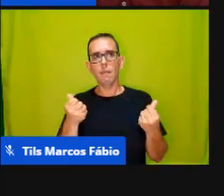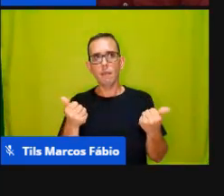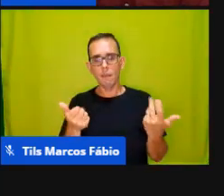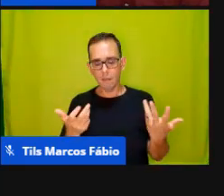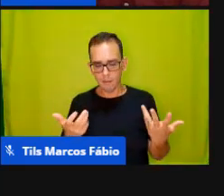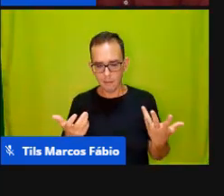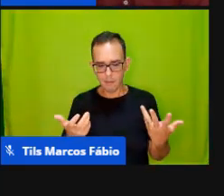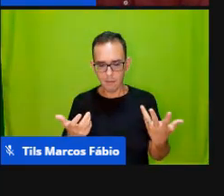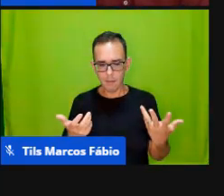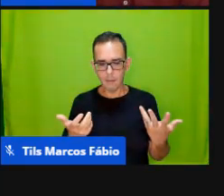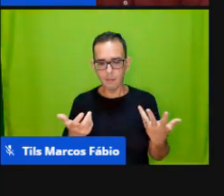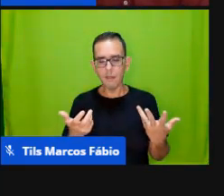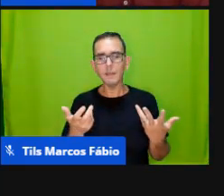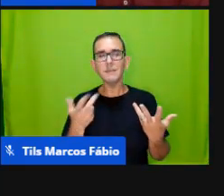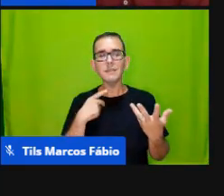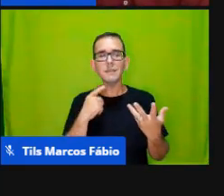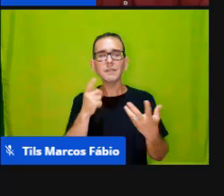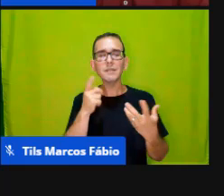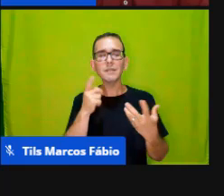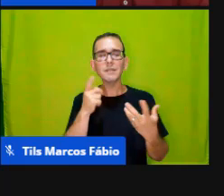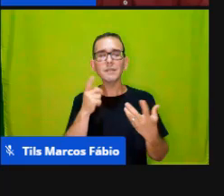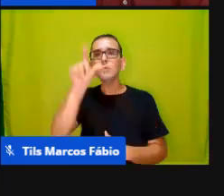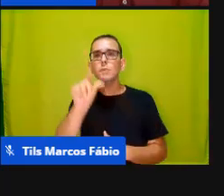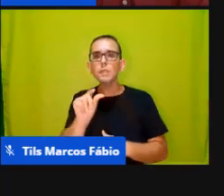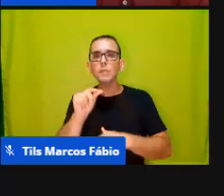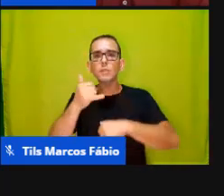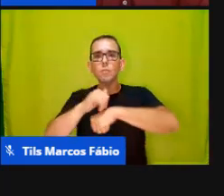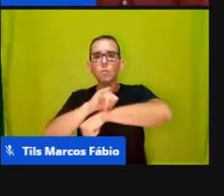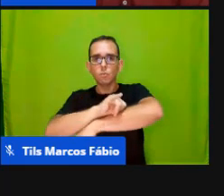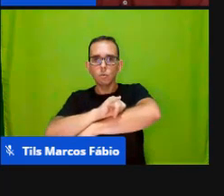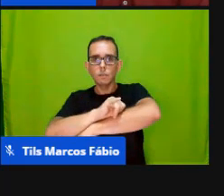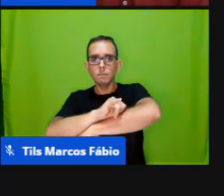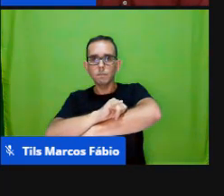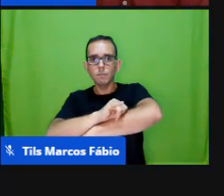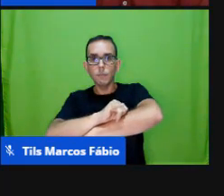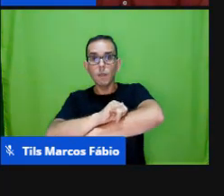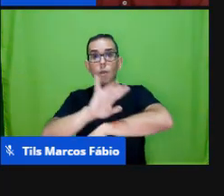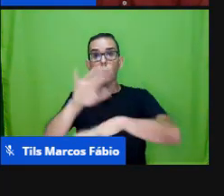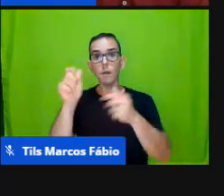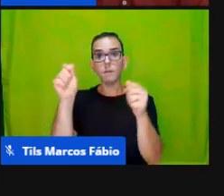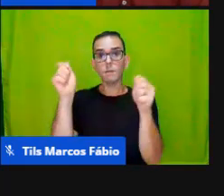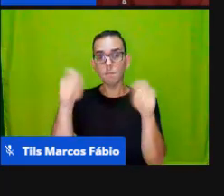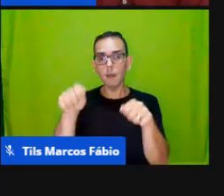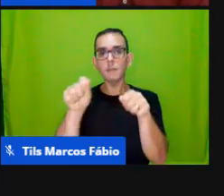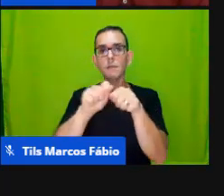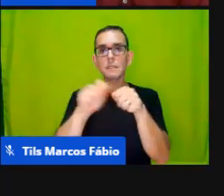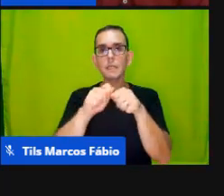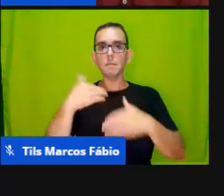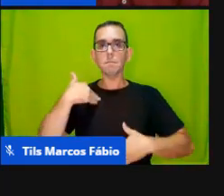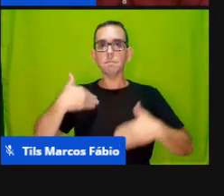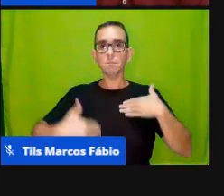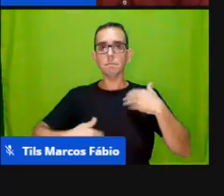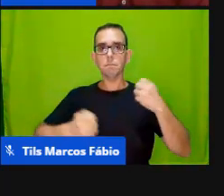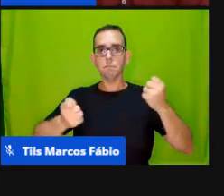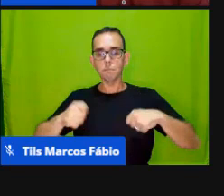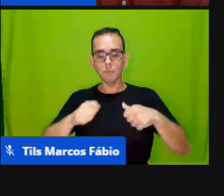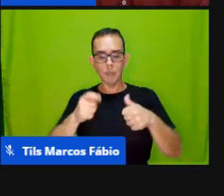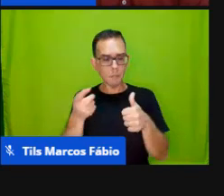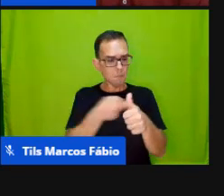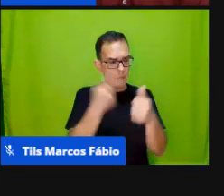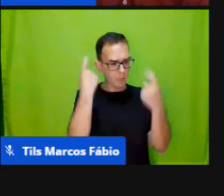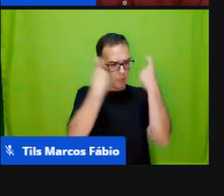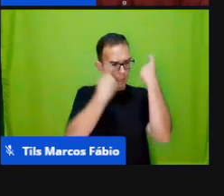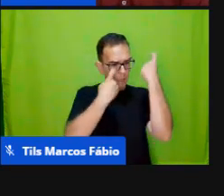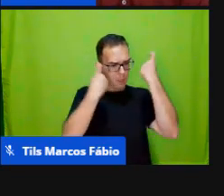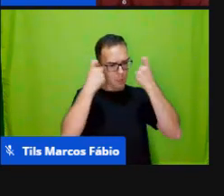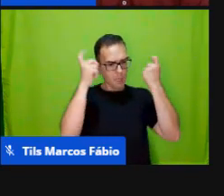da queima de gordura, né? Então, normalmente quem vai fazer uma atividade física, a primeira preocupação é